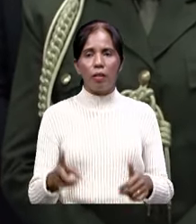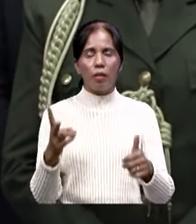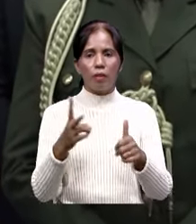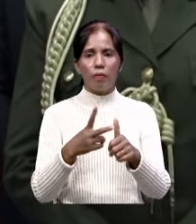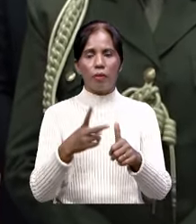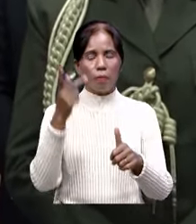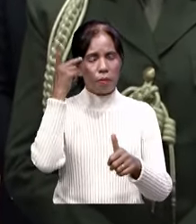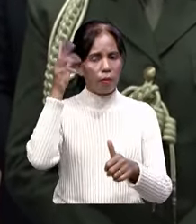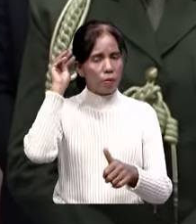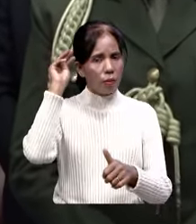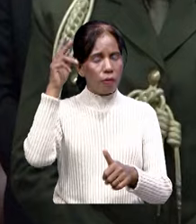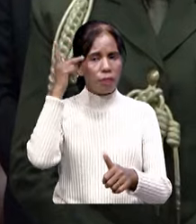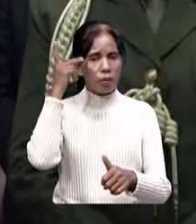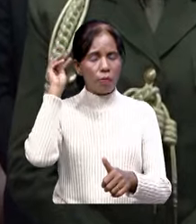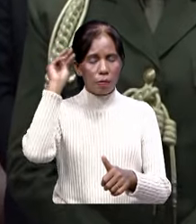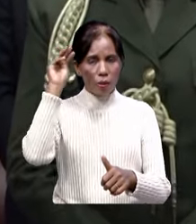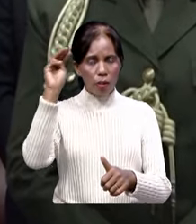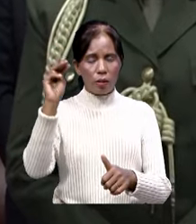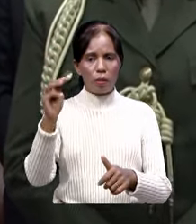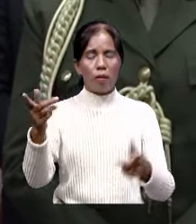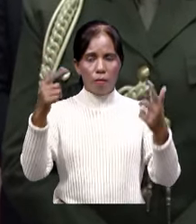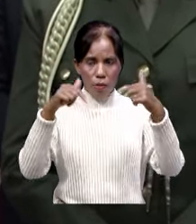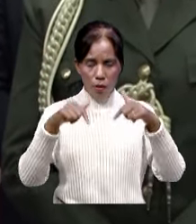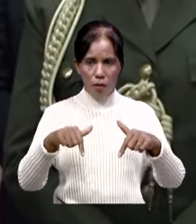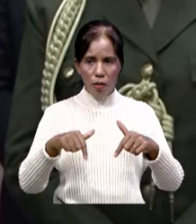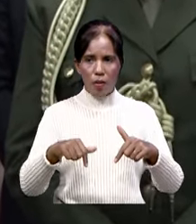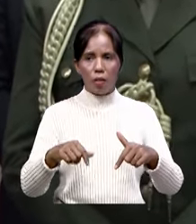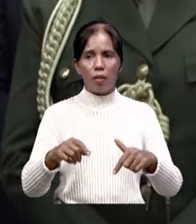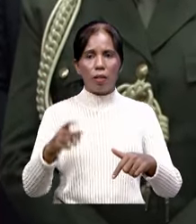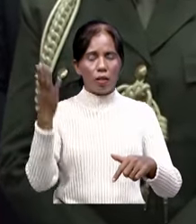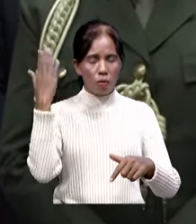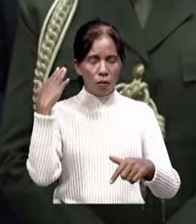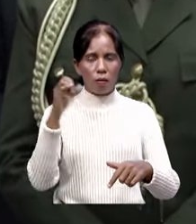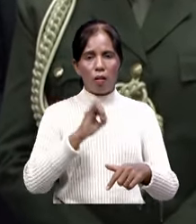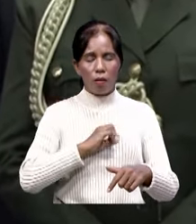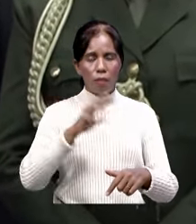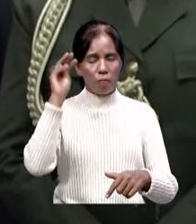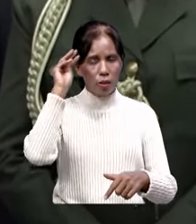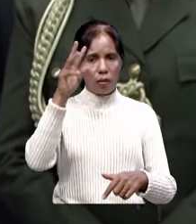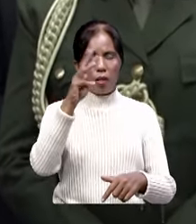Vice-Primeiro-Ministro e Ministro dos Estrangeiros, Laos Niamayane, um tempo ao Ministro dos Estrangeiros.